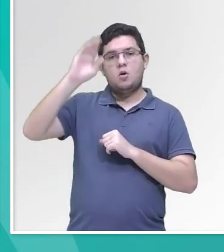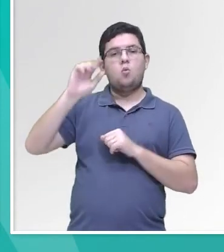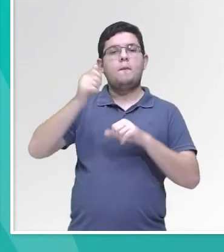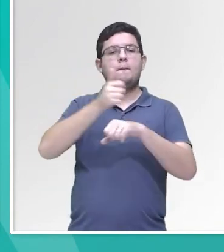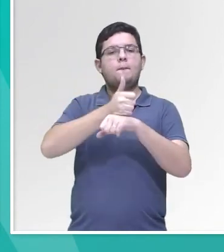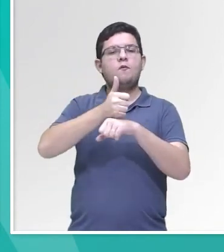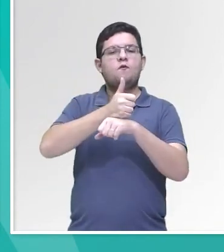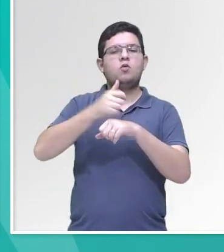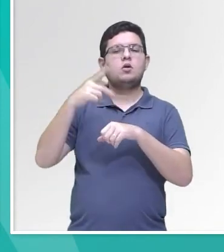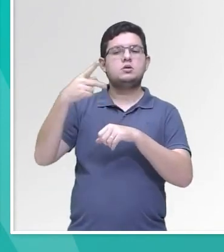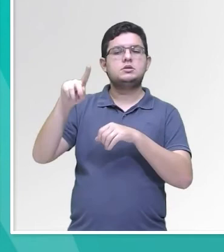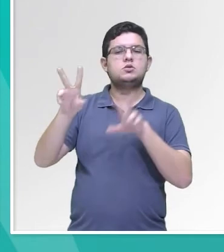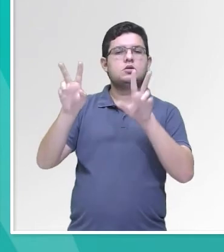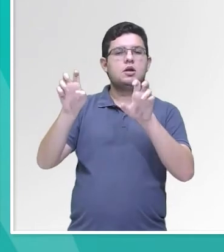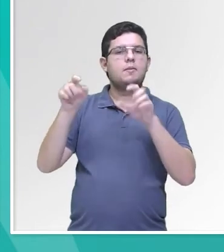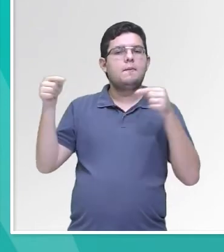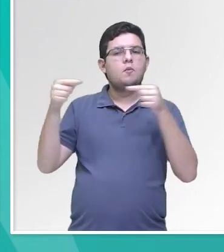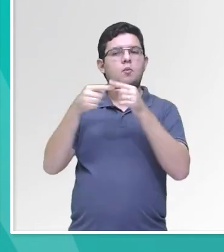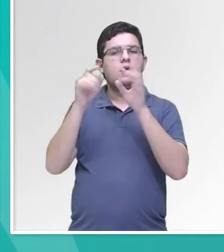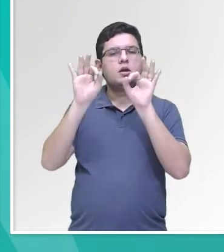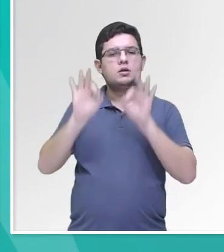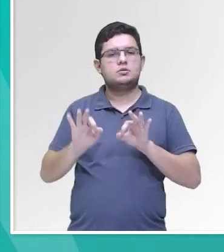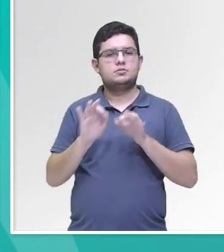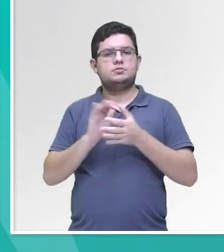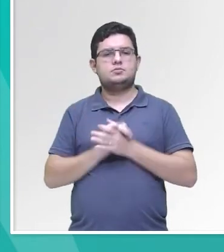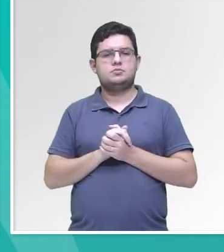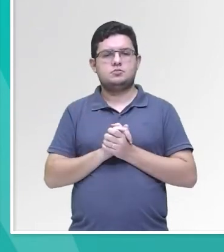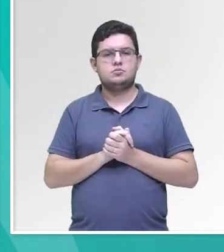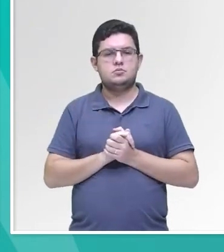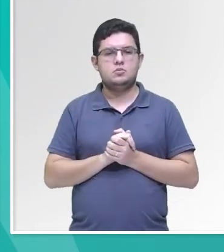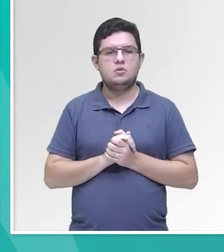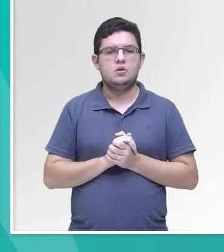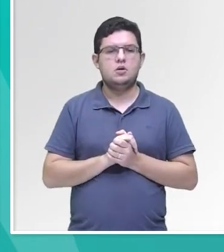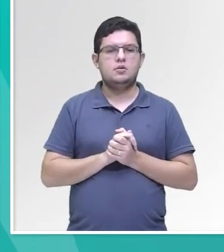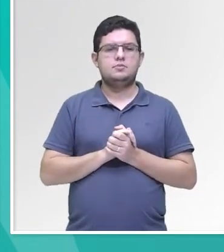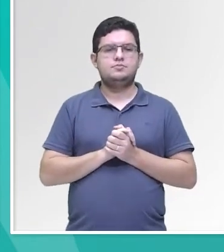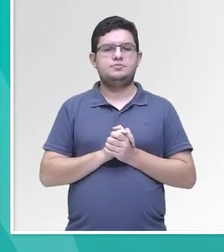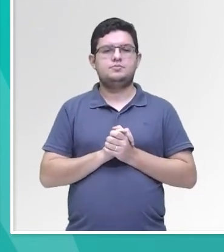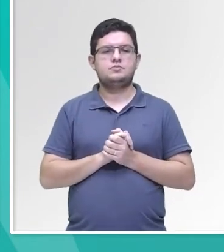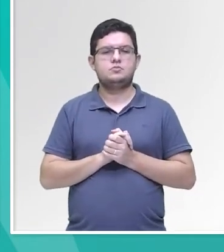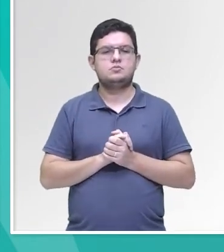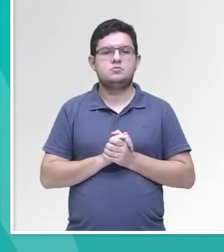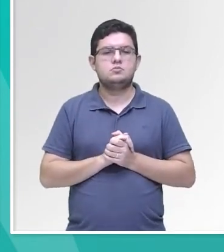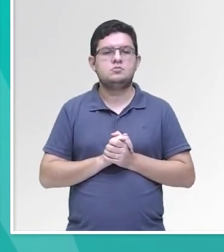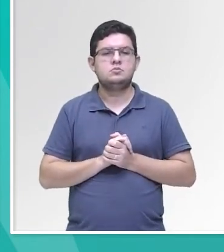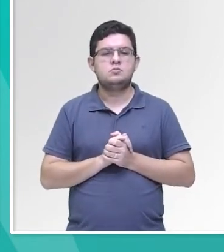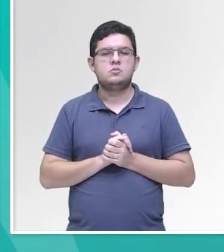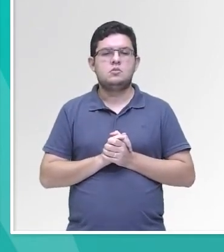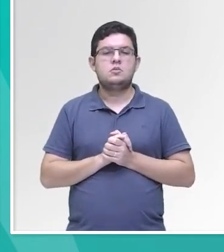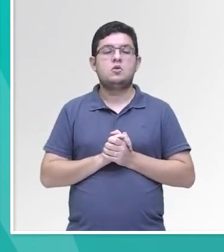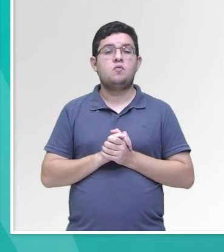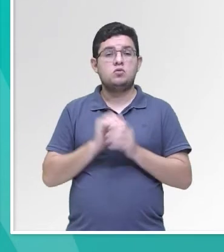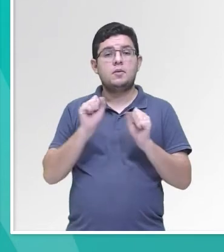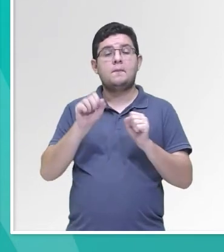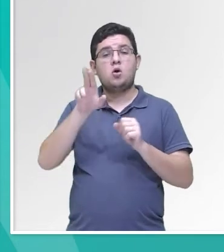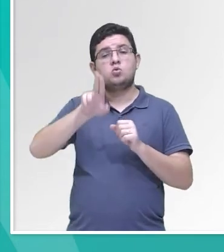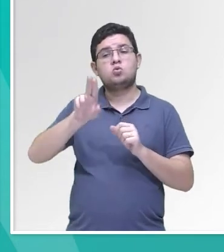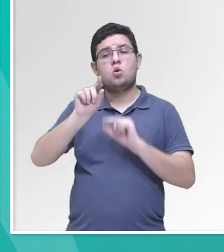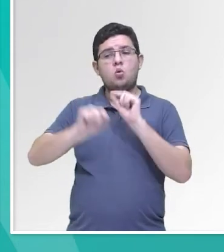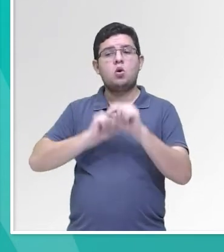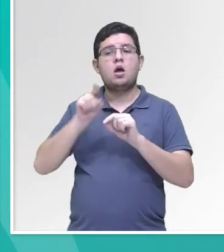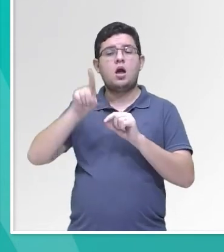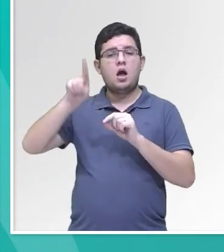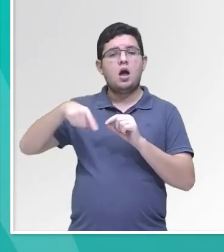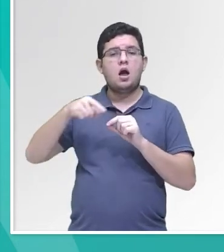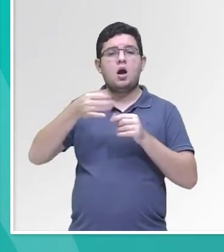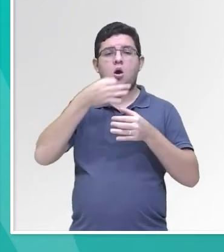área. Então, se você leu algo que alguém, autoridade sobre o assunto, falou, você pode utilizar isso como argumento.